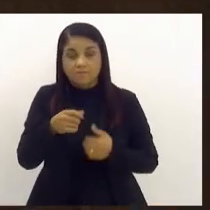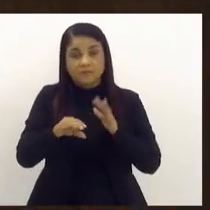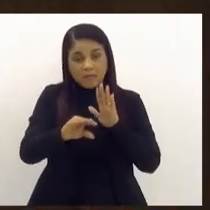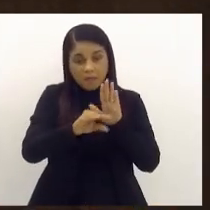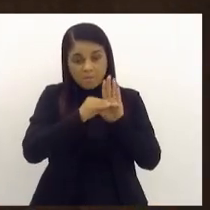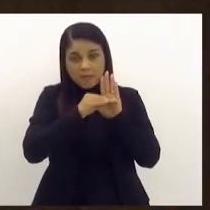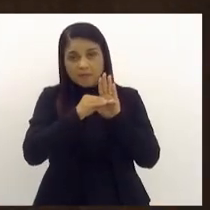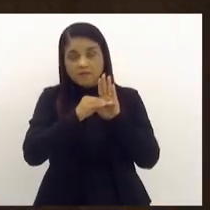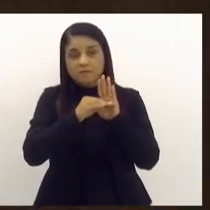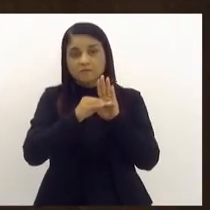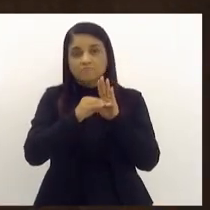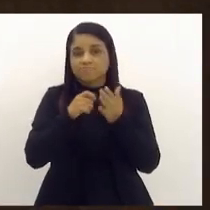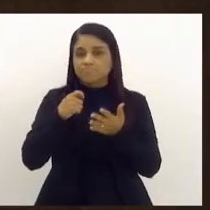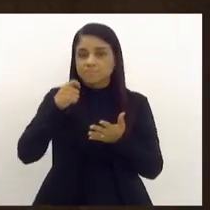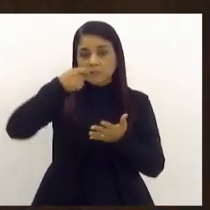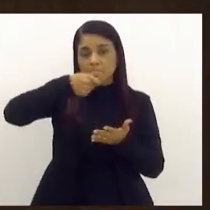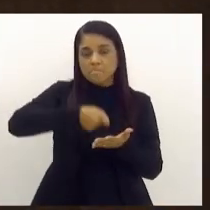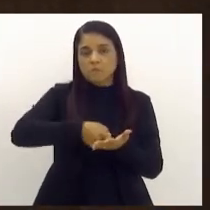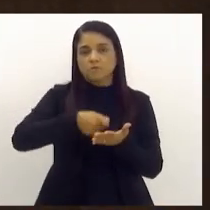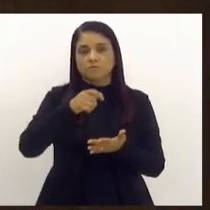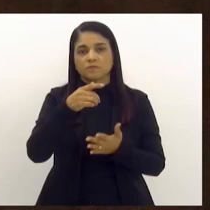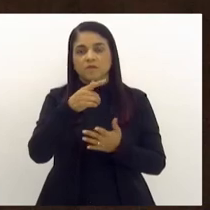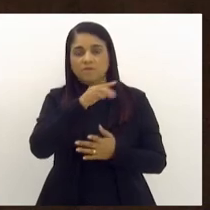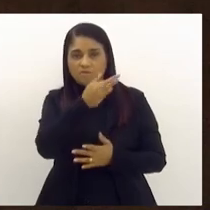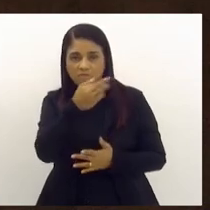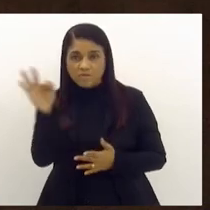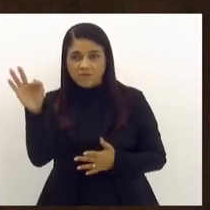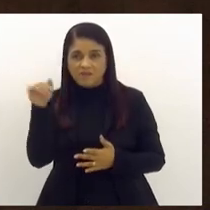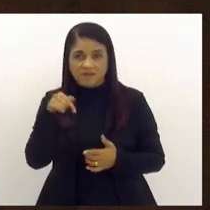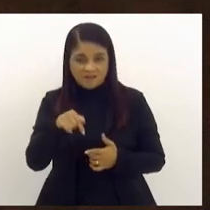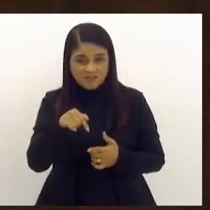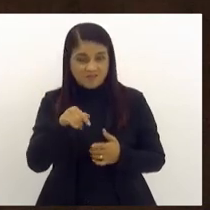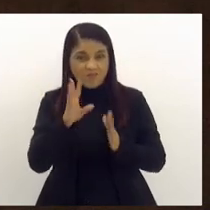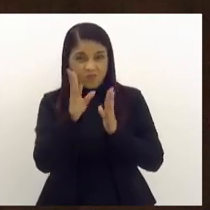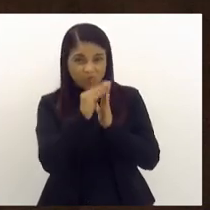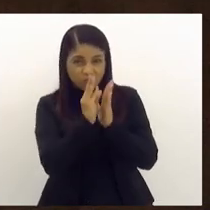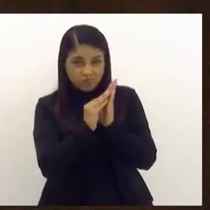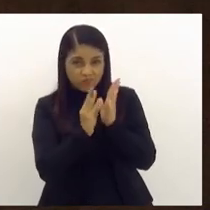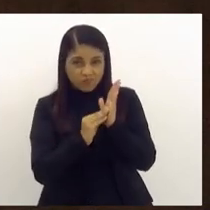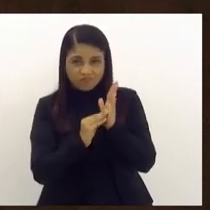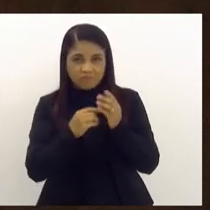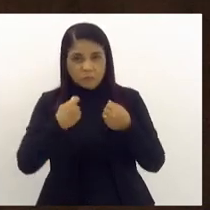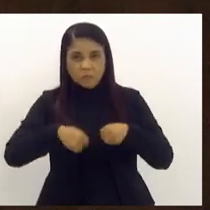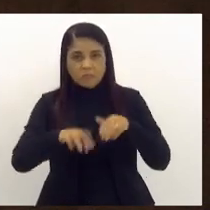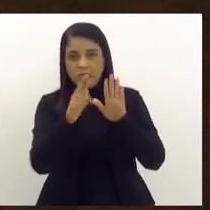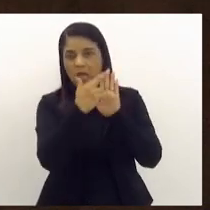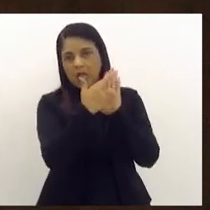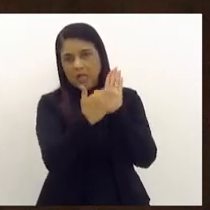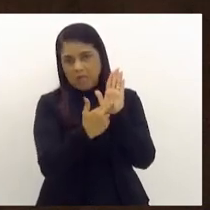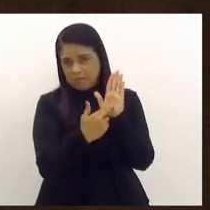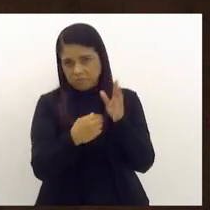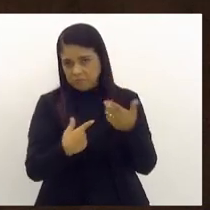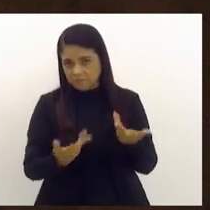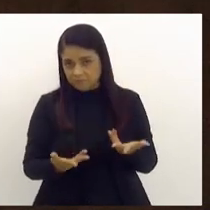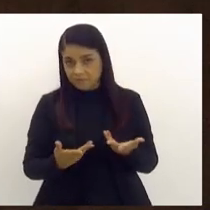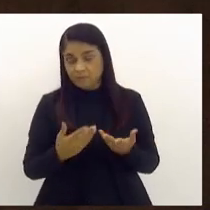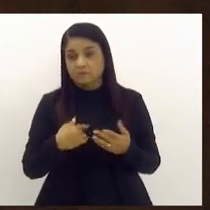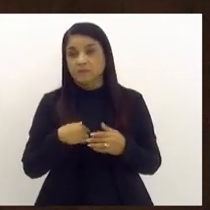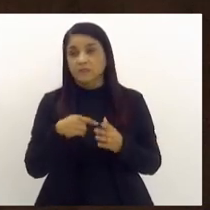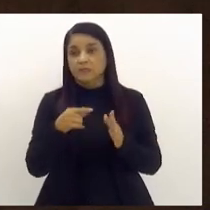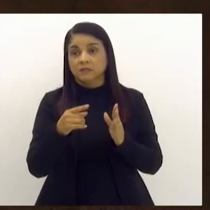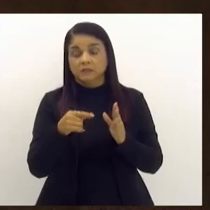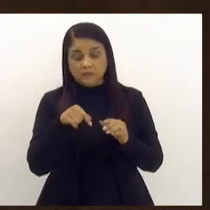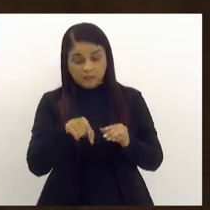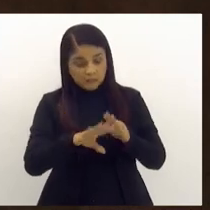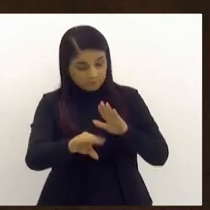federais. Lá eles colocam sem a necessidade de uma eventual regulamentação. O que está posto nessa